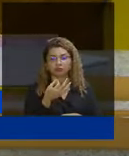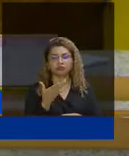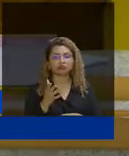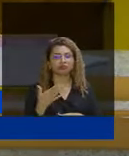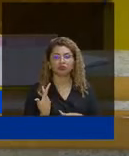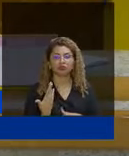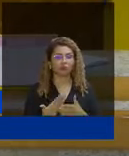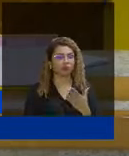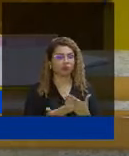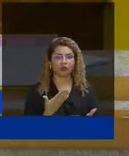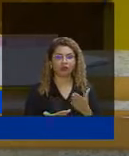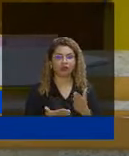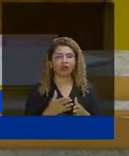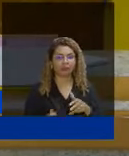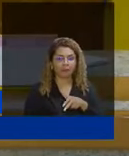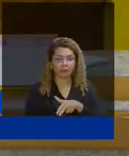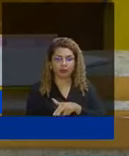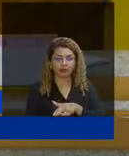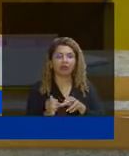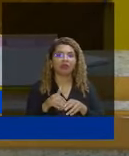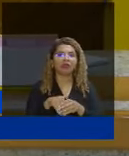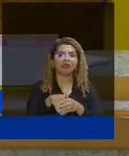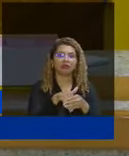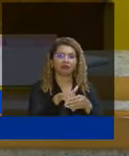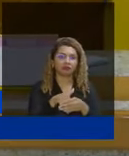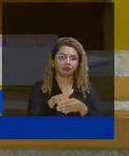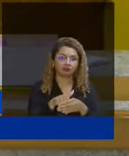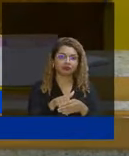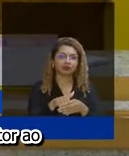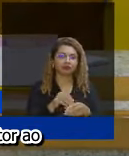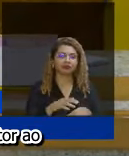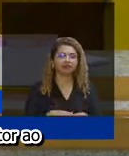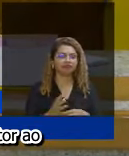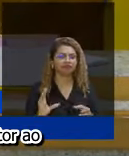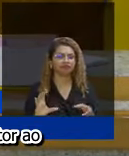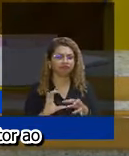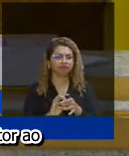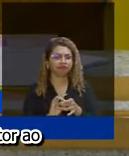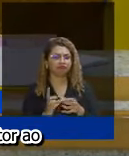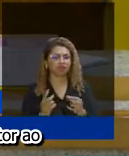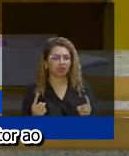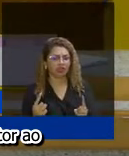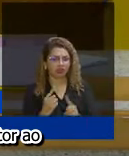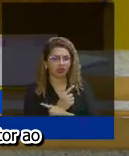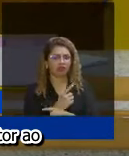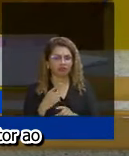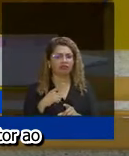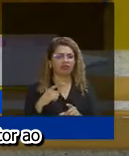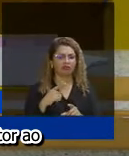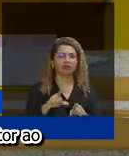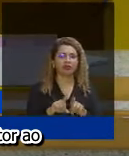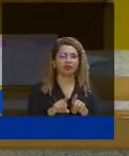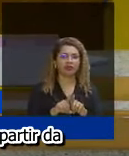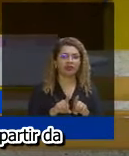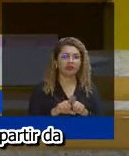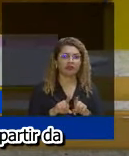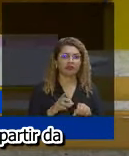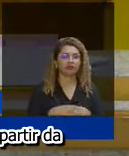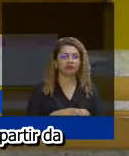pena de o vínculo decorrer de suposição. Diz que houve contradição também no voto condutor